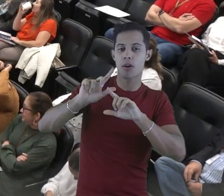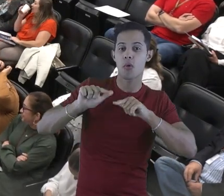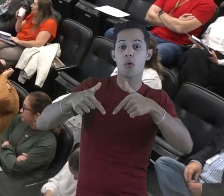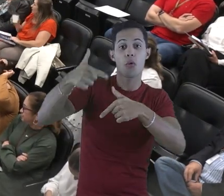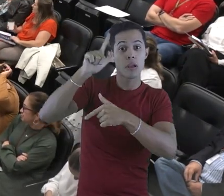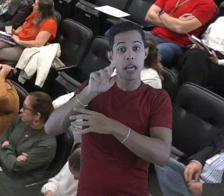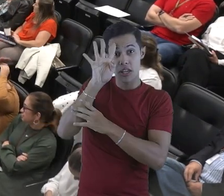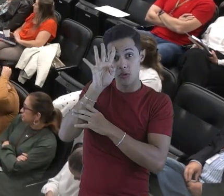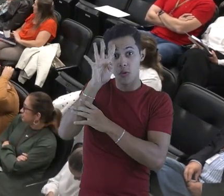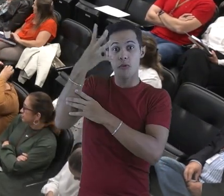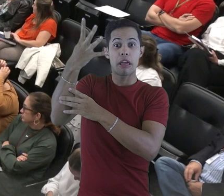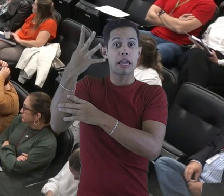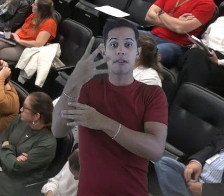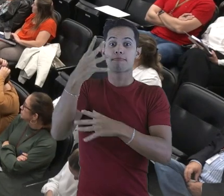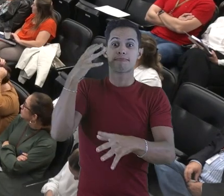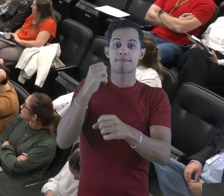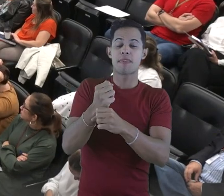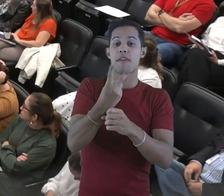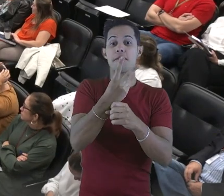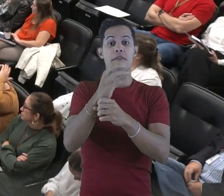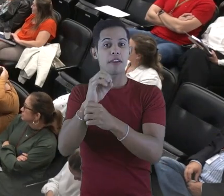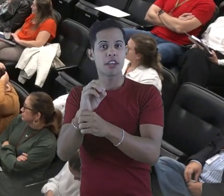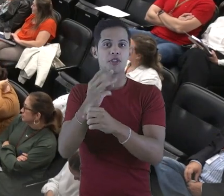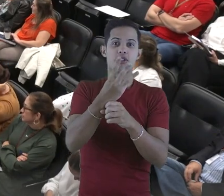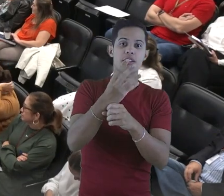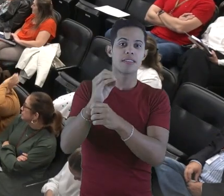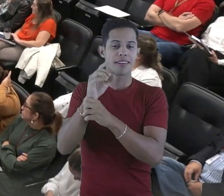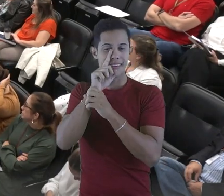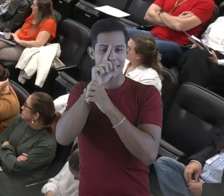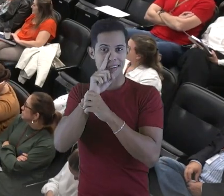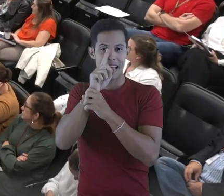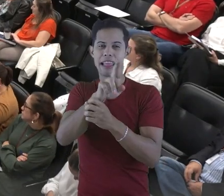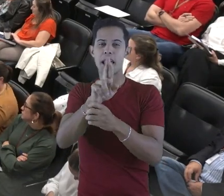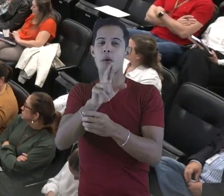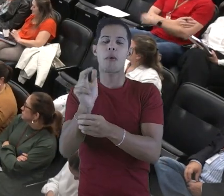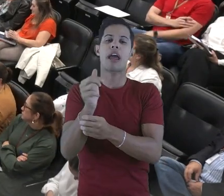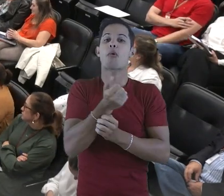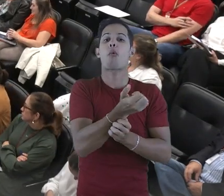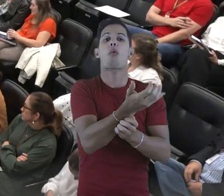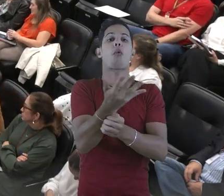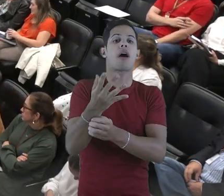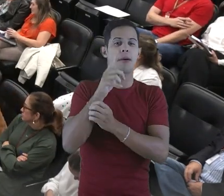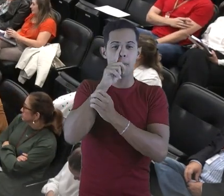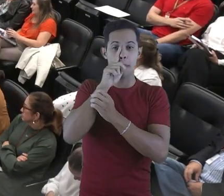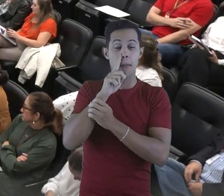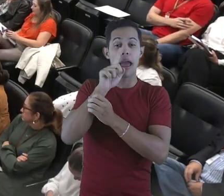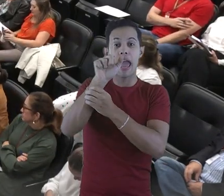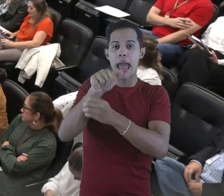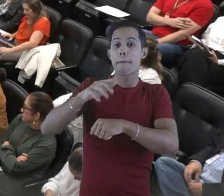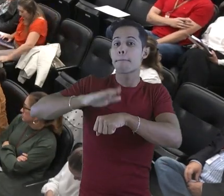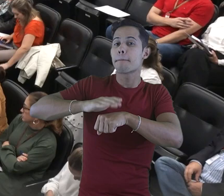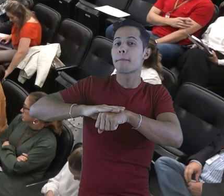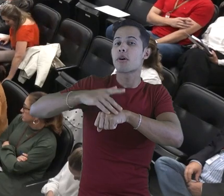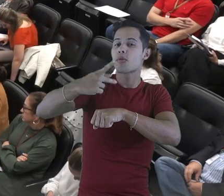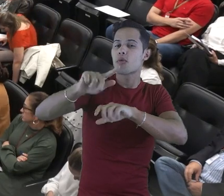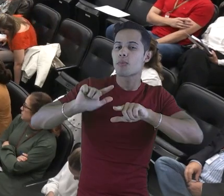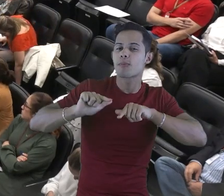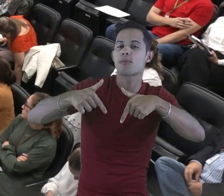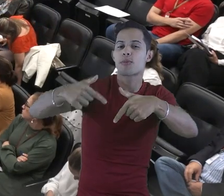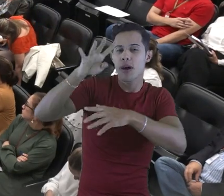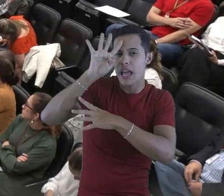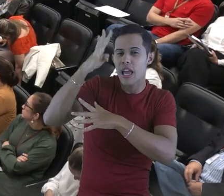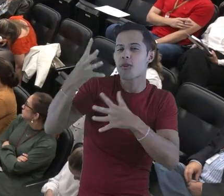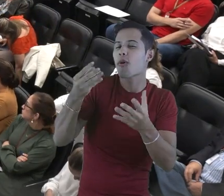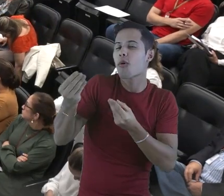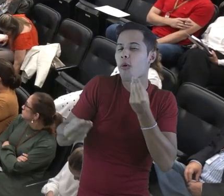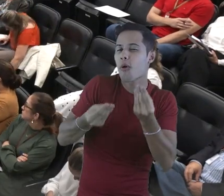é o que você vai fazer em relação a eles portanto as técnicas de tratamento de dado pessoal